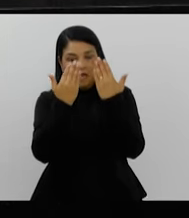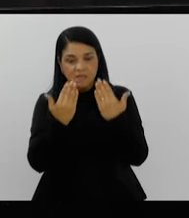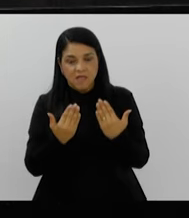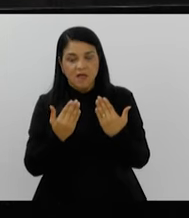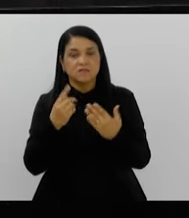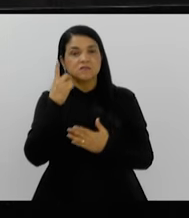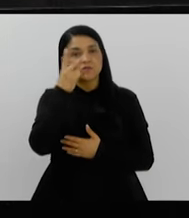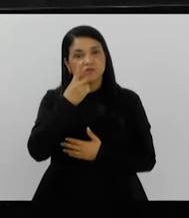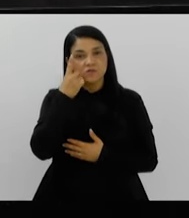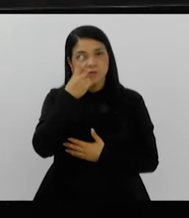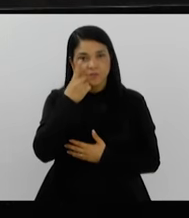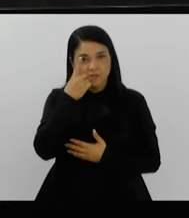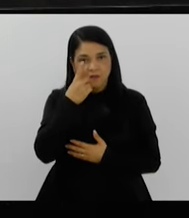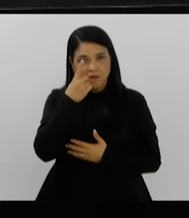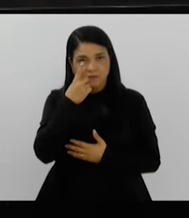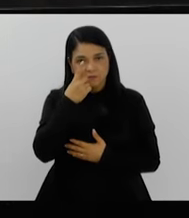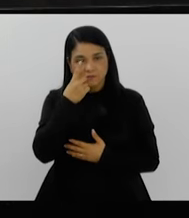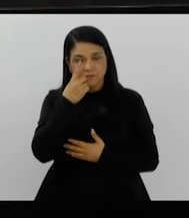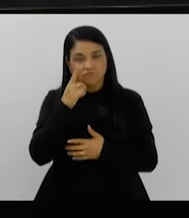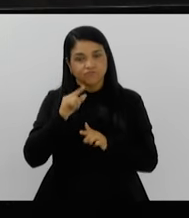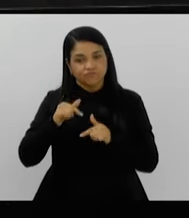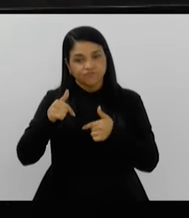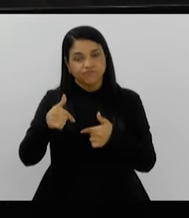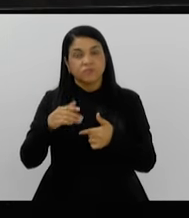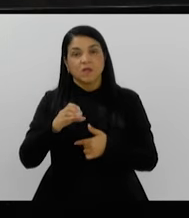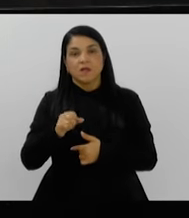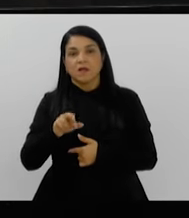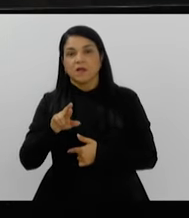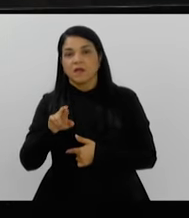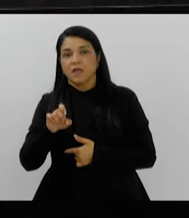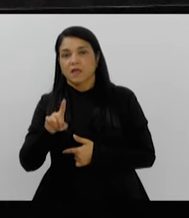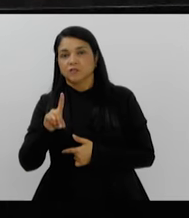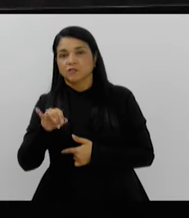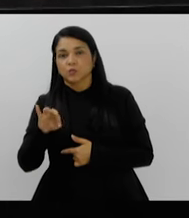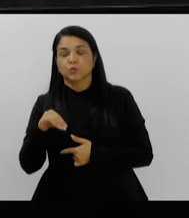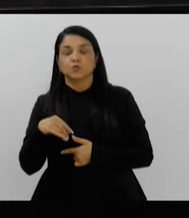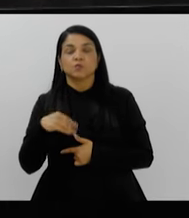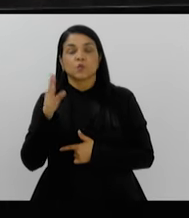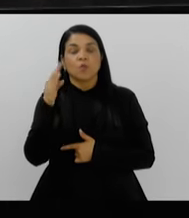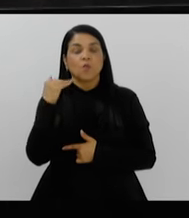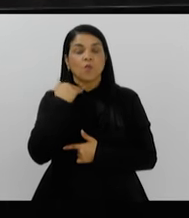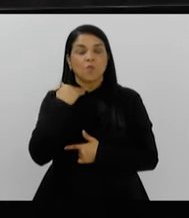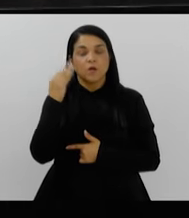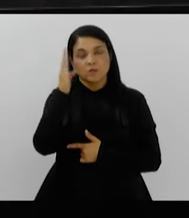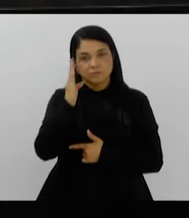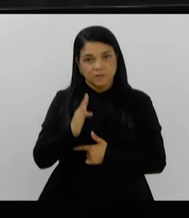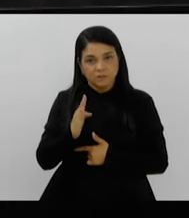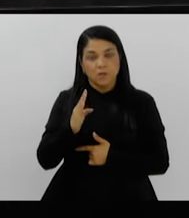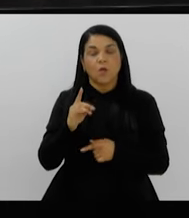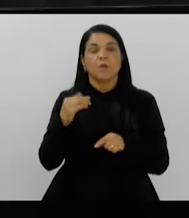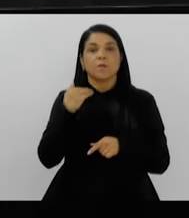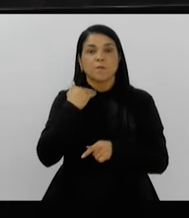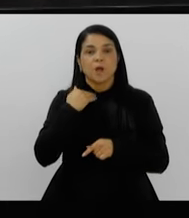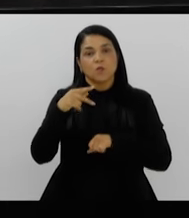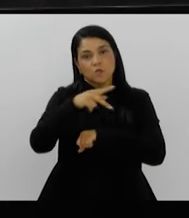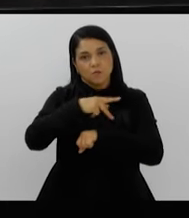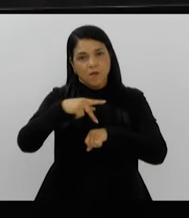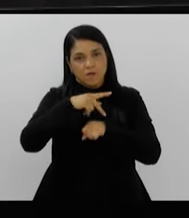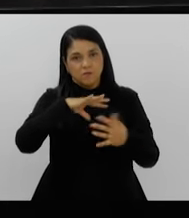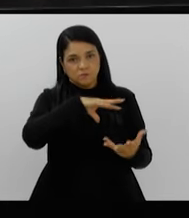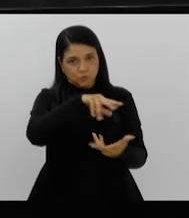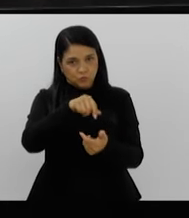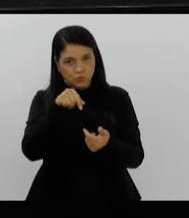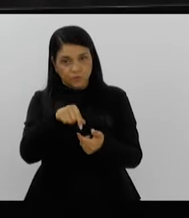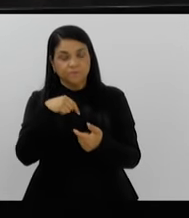análise de operações de crédito, seja com bancos nacionais ou internacionais. Então, é hora de apertar